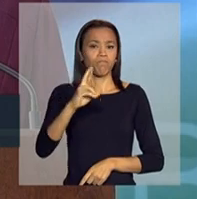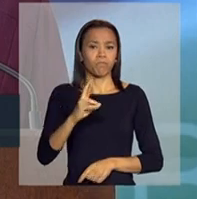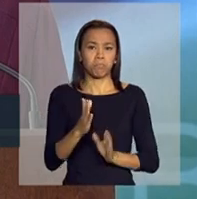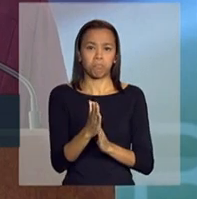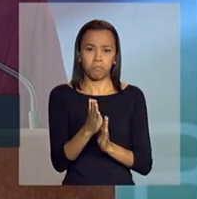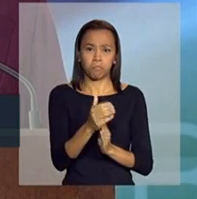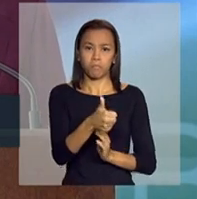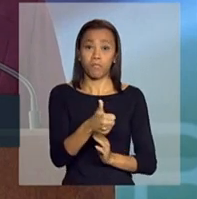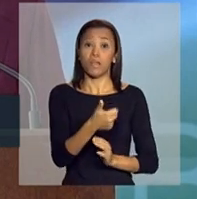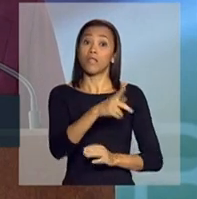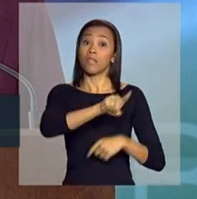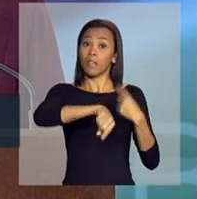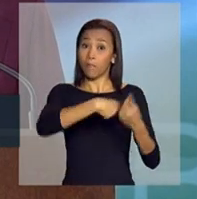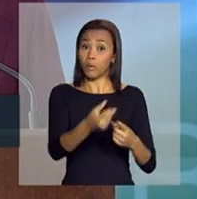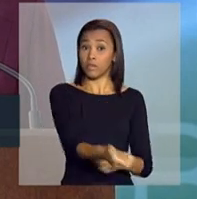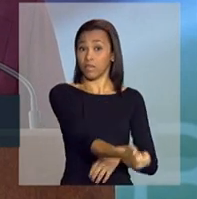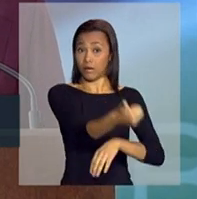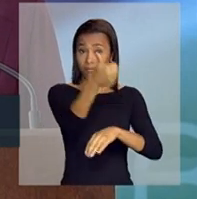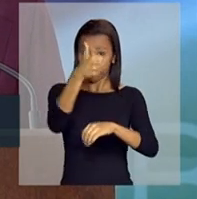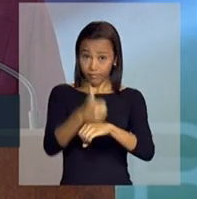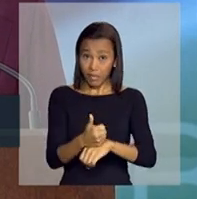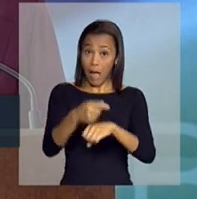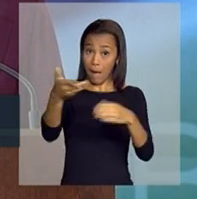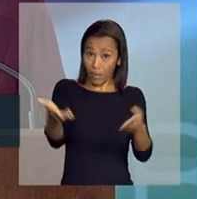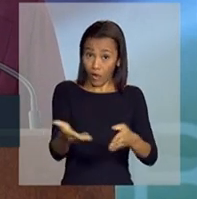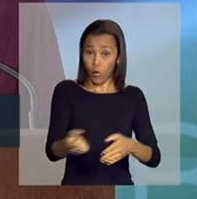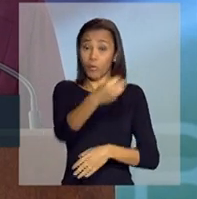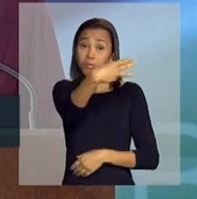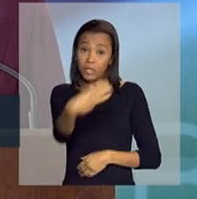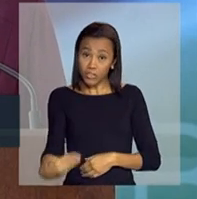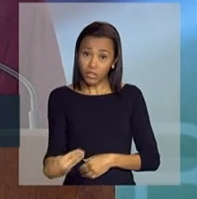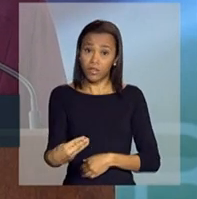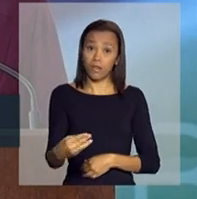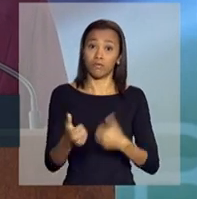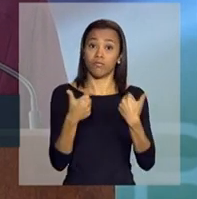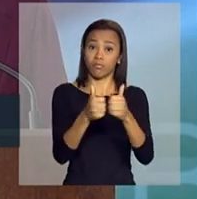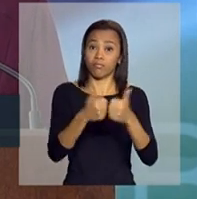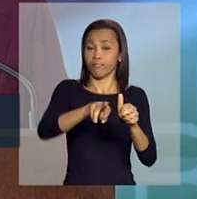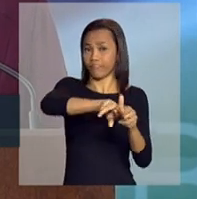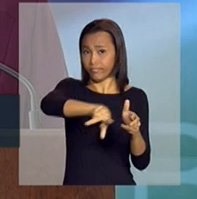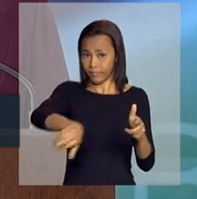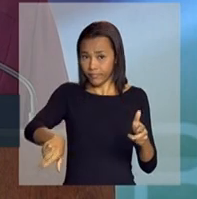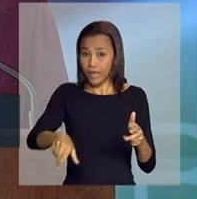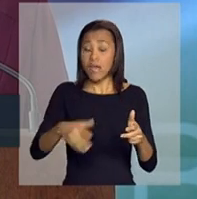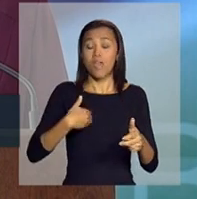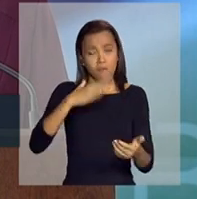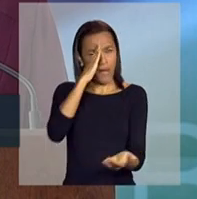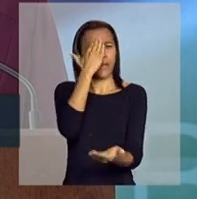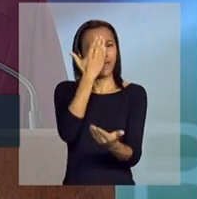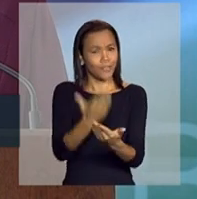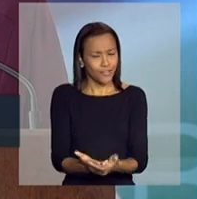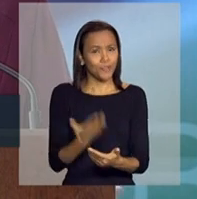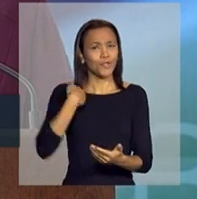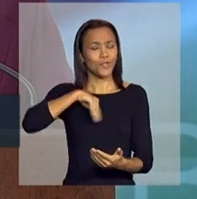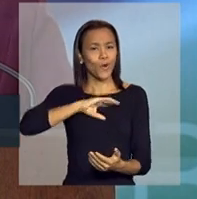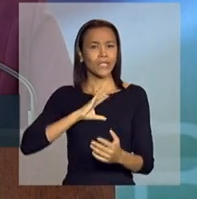Ao transferi-lo dessa vice-presidência para o Ministério dos Transportes, creio que estamos